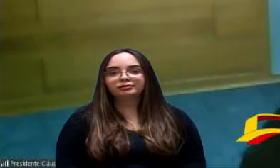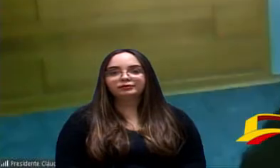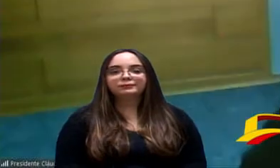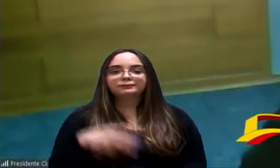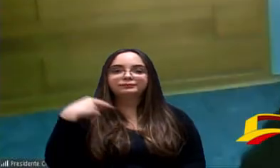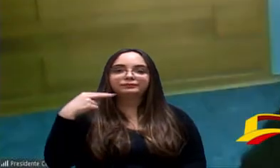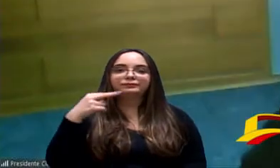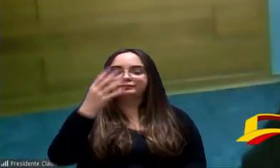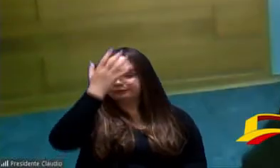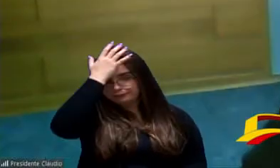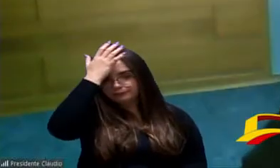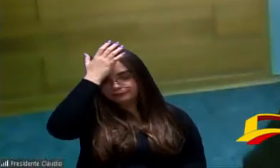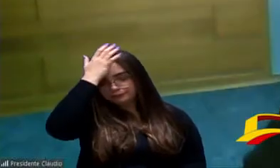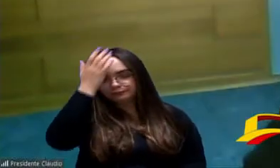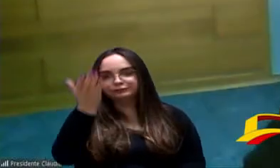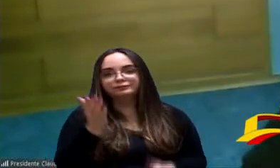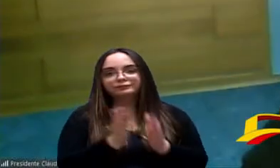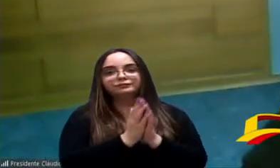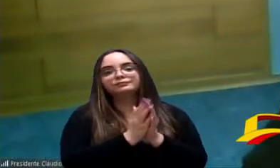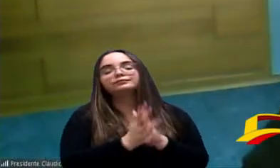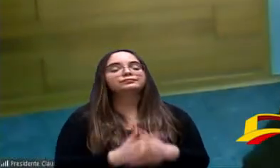Vereador Fábio, tem a parte.